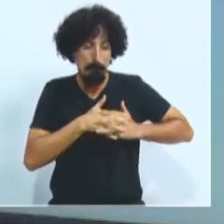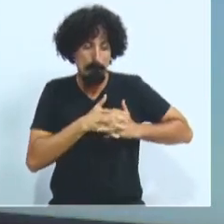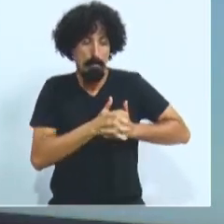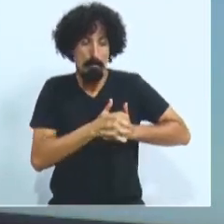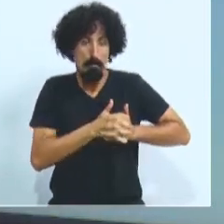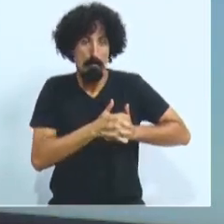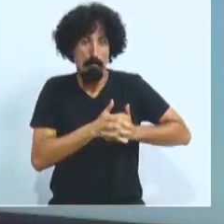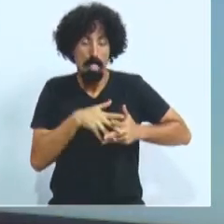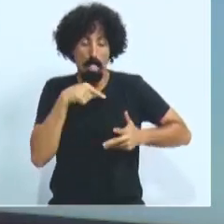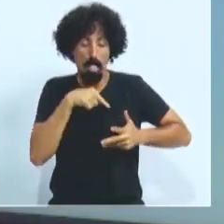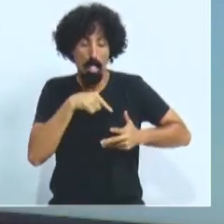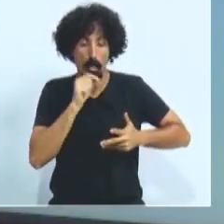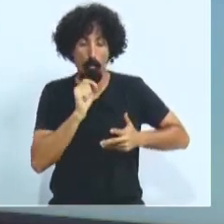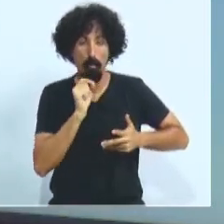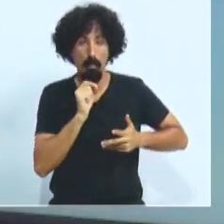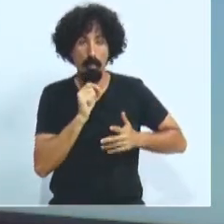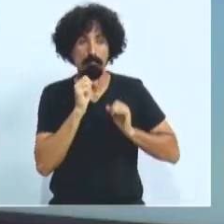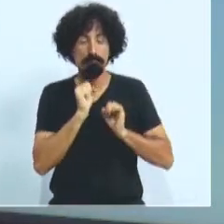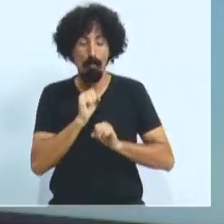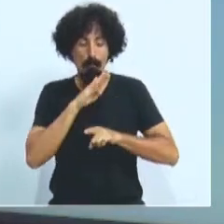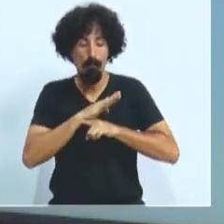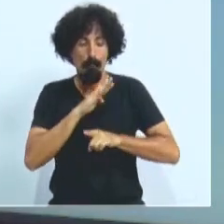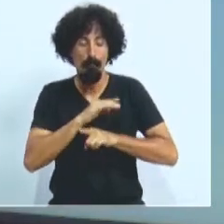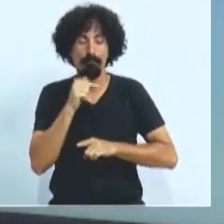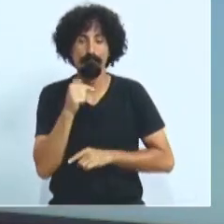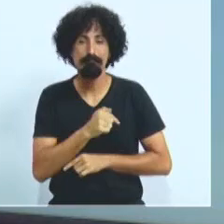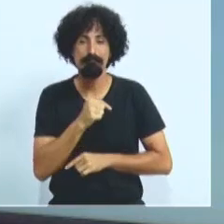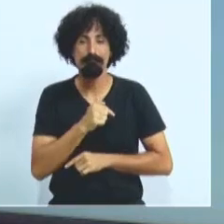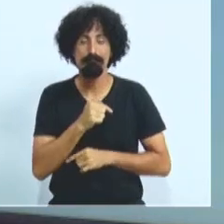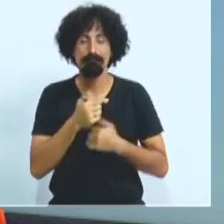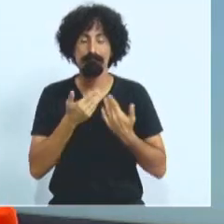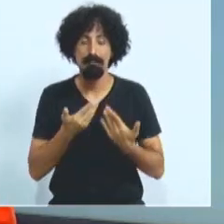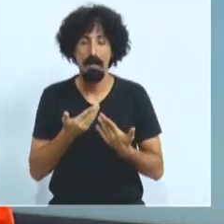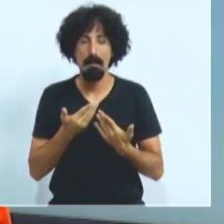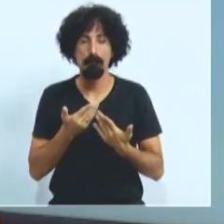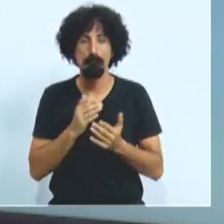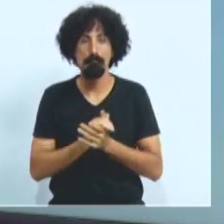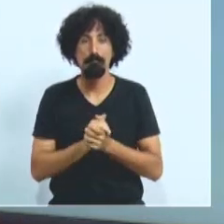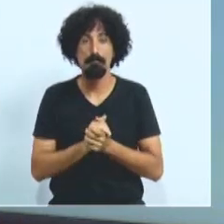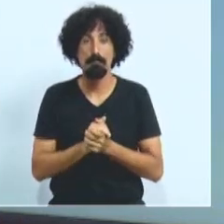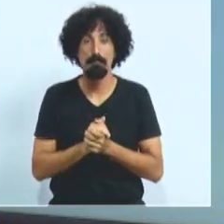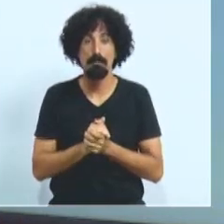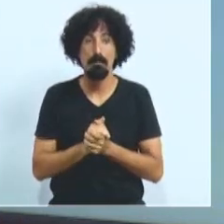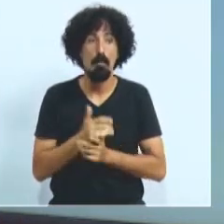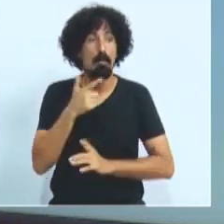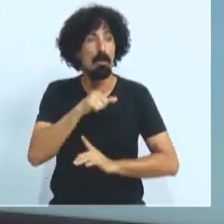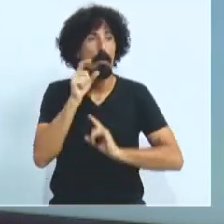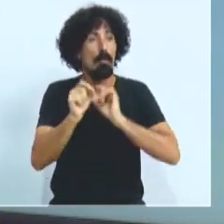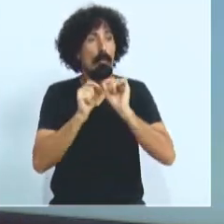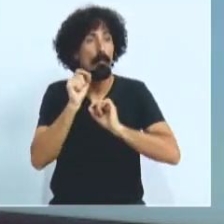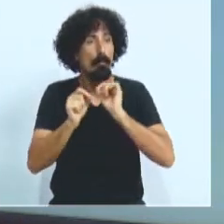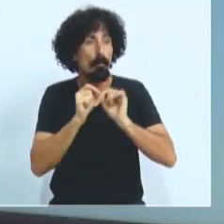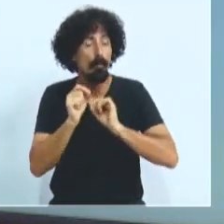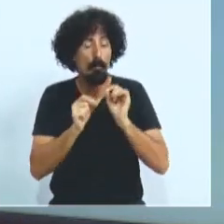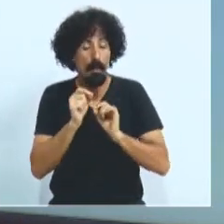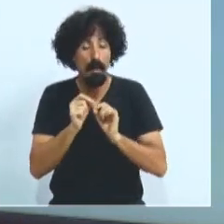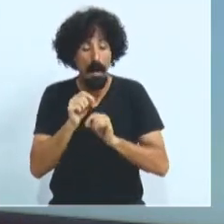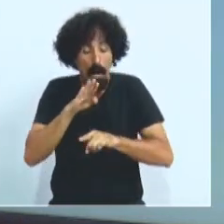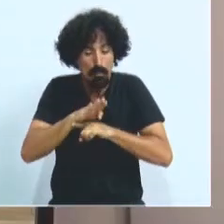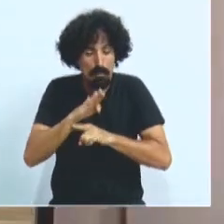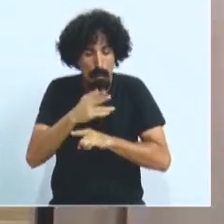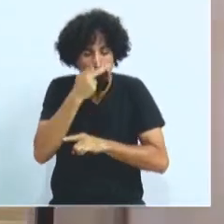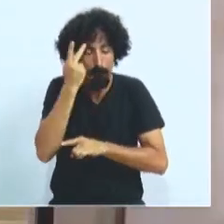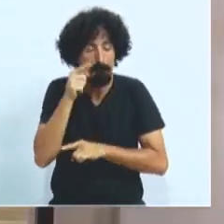sobrevivência da pessoa que está passando pelo problema, né? Você chega até a quadruplicar a possibilidade de sobrevivência da pessoa.